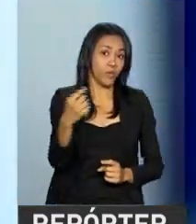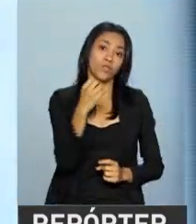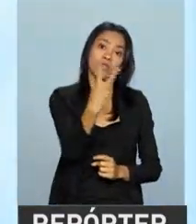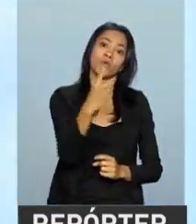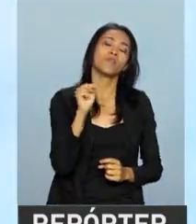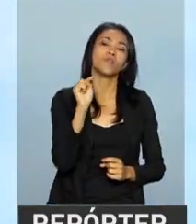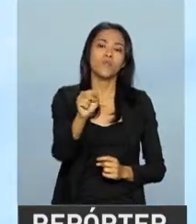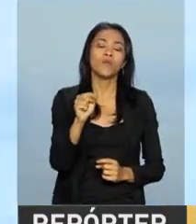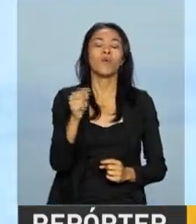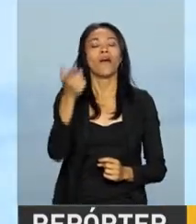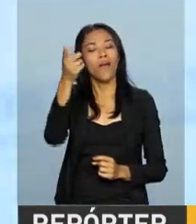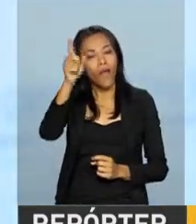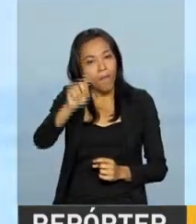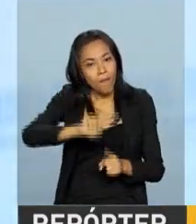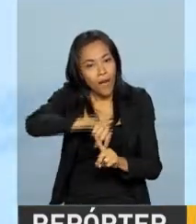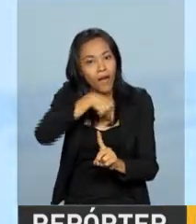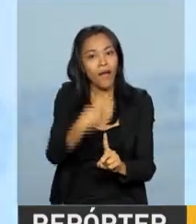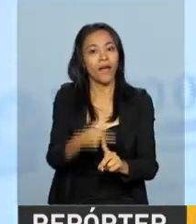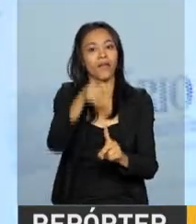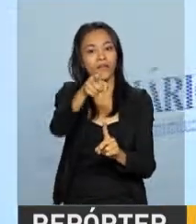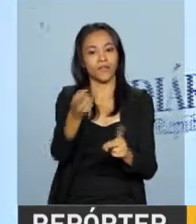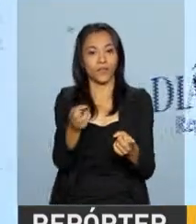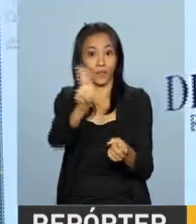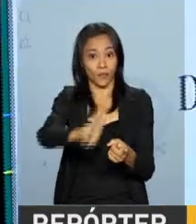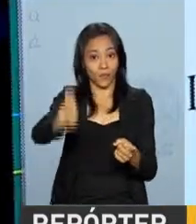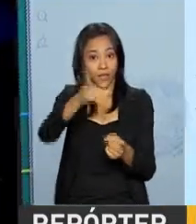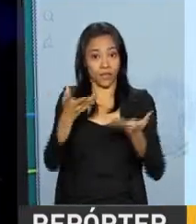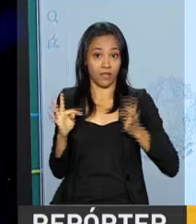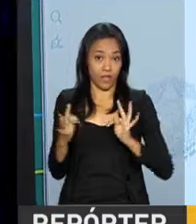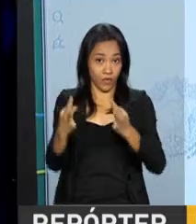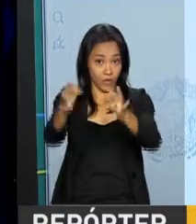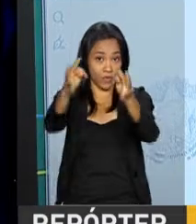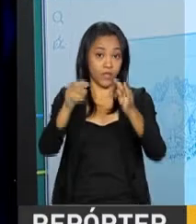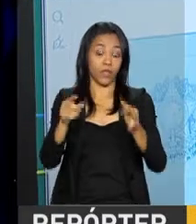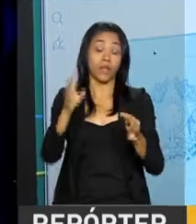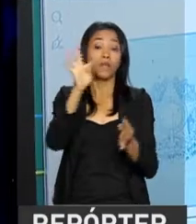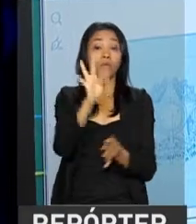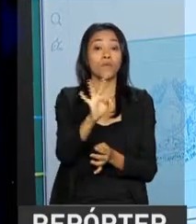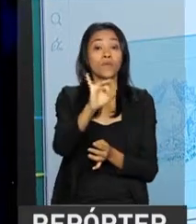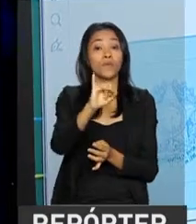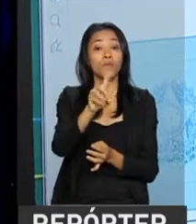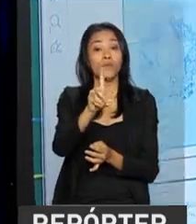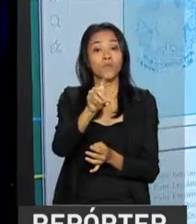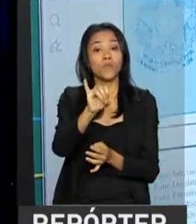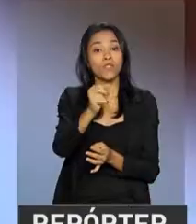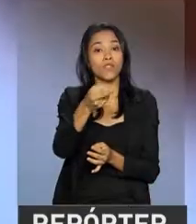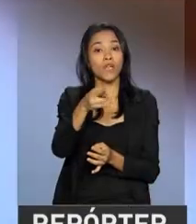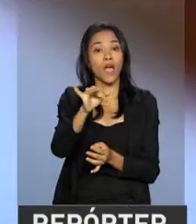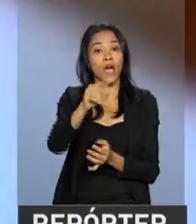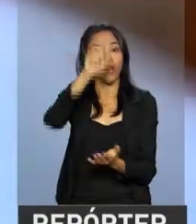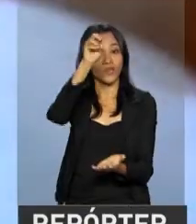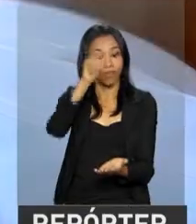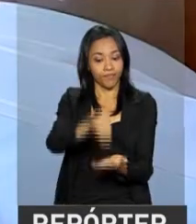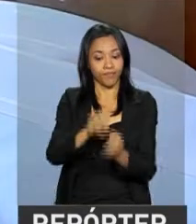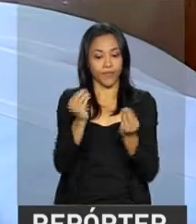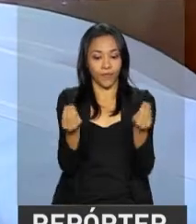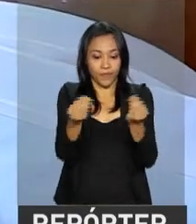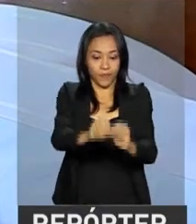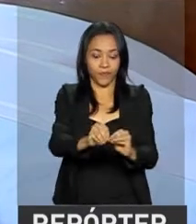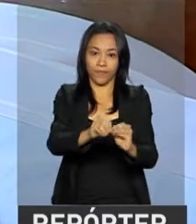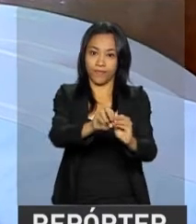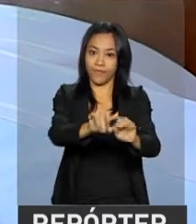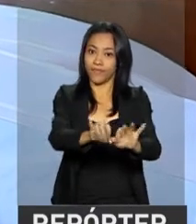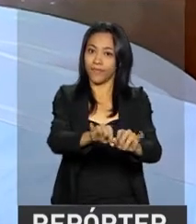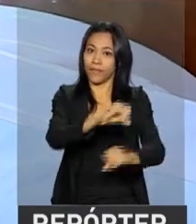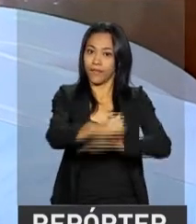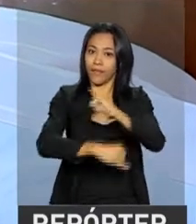mais um passo foi dado rumo à era digital o diário oficial passa a ter edição completa pela internet o